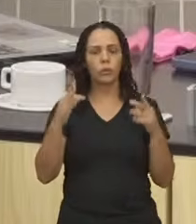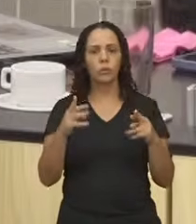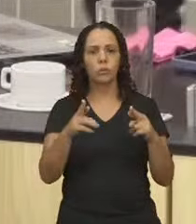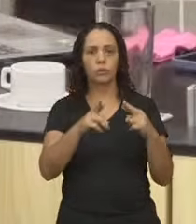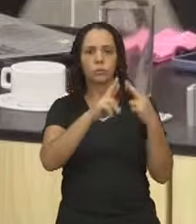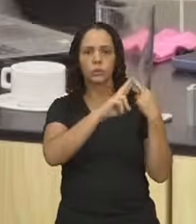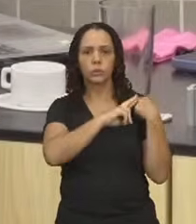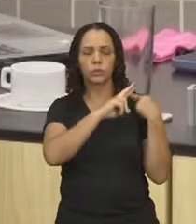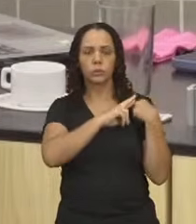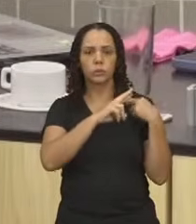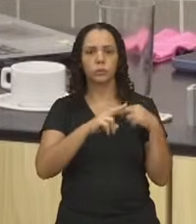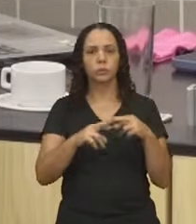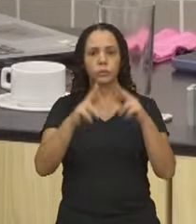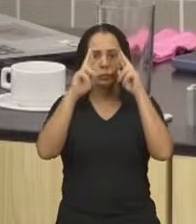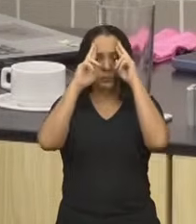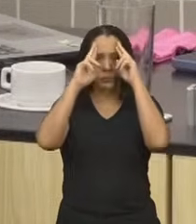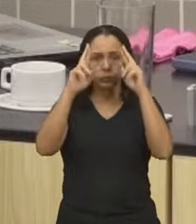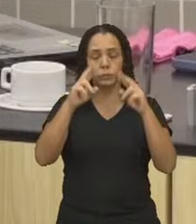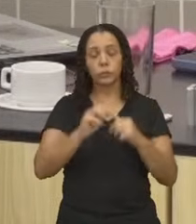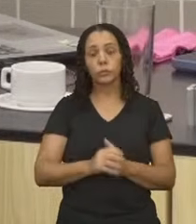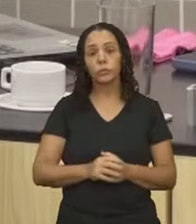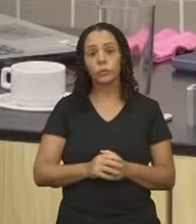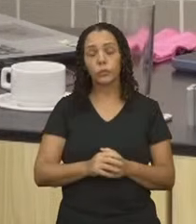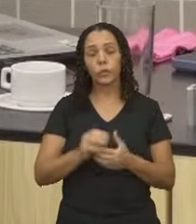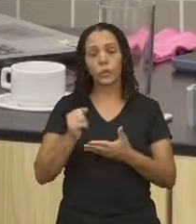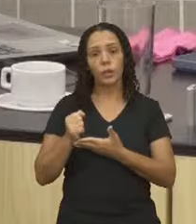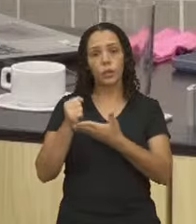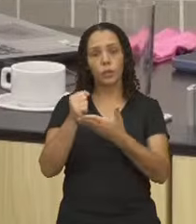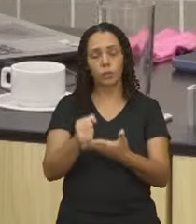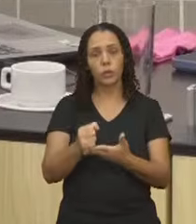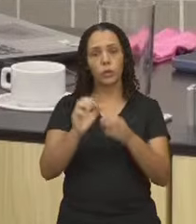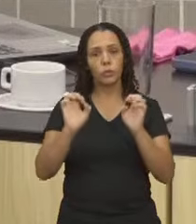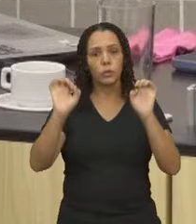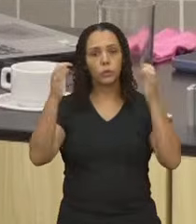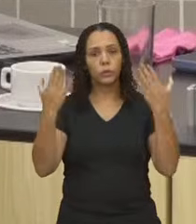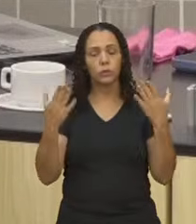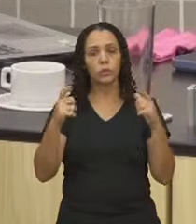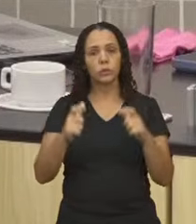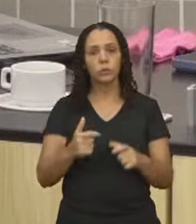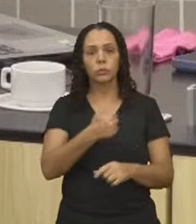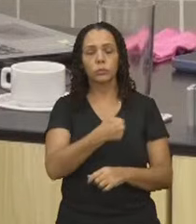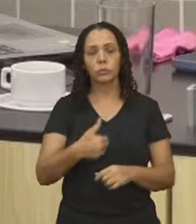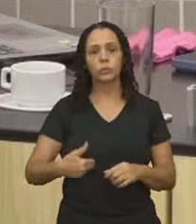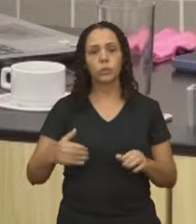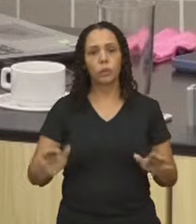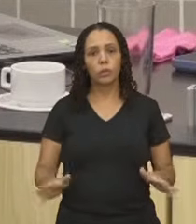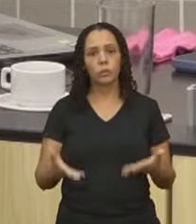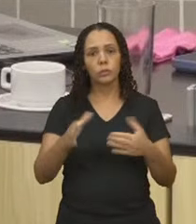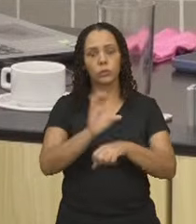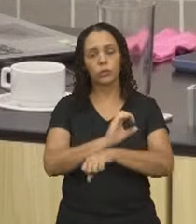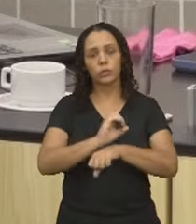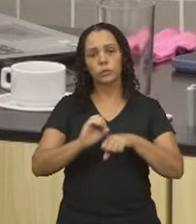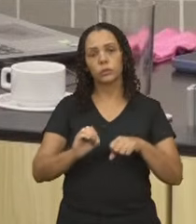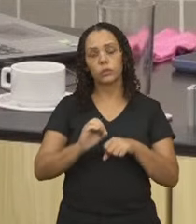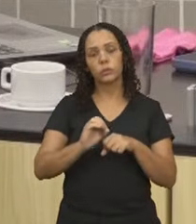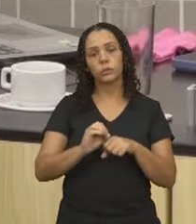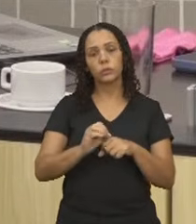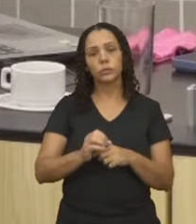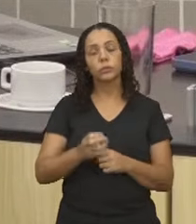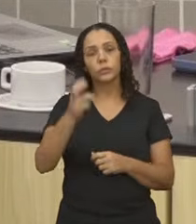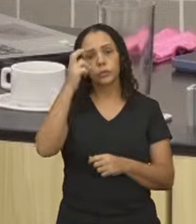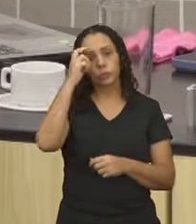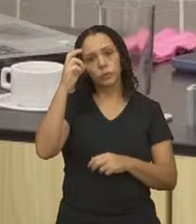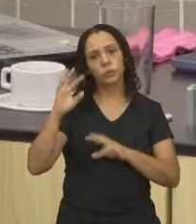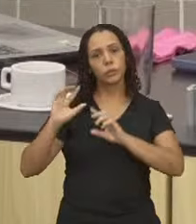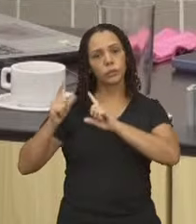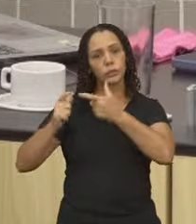respeito. Recomenda-se apoiar eventos folclóricos em espaços públicos, incentivar oficinas de saberes tradicionais